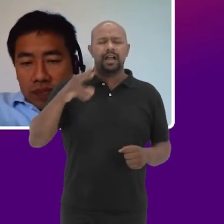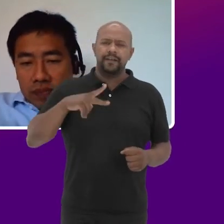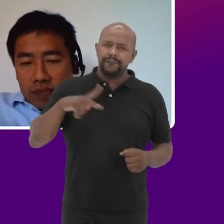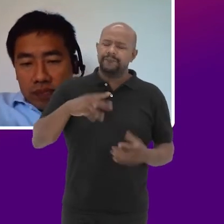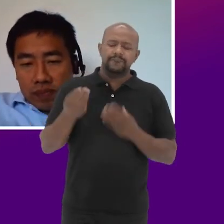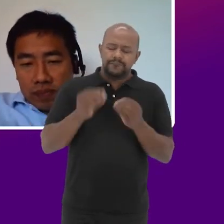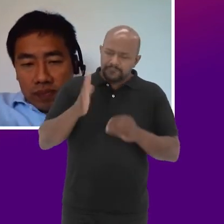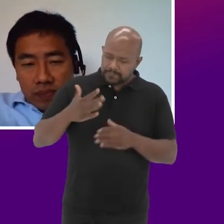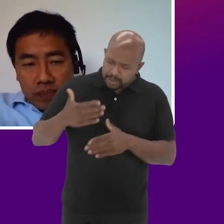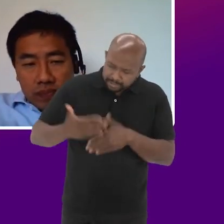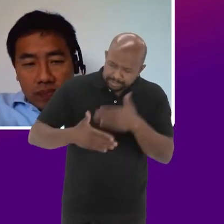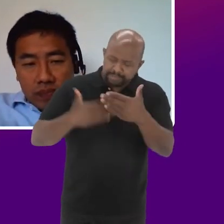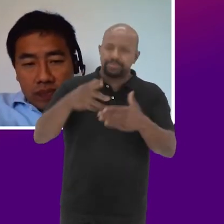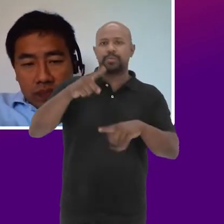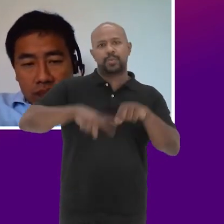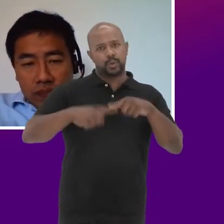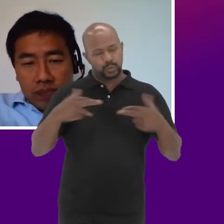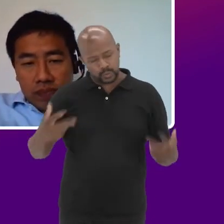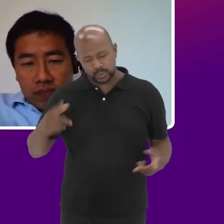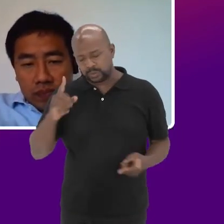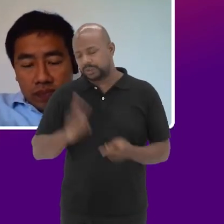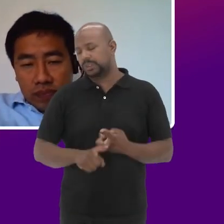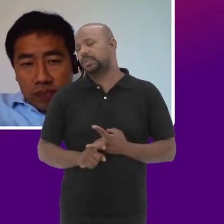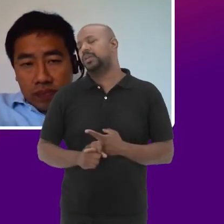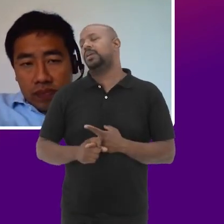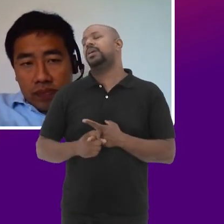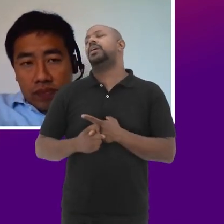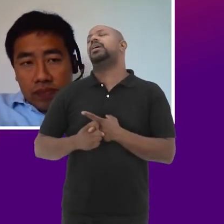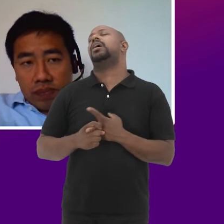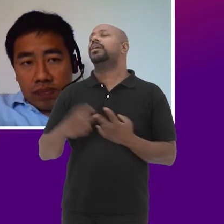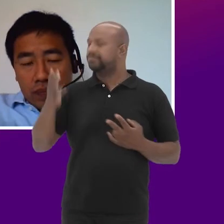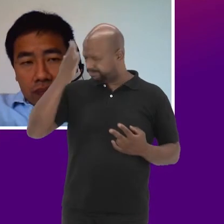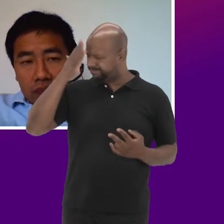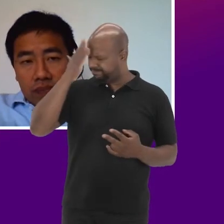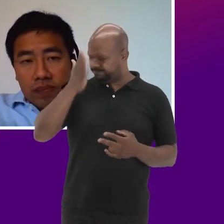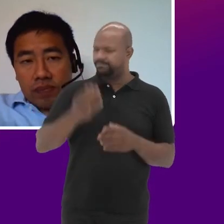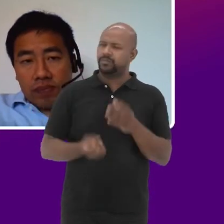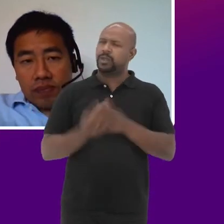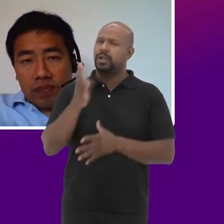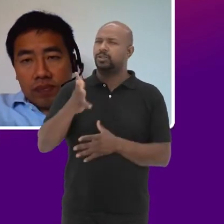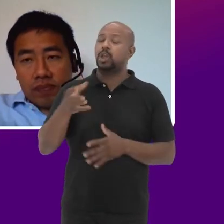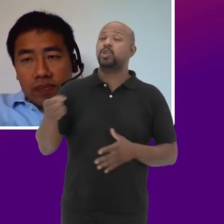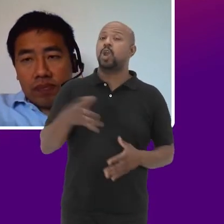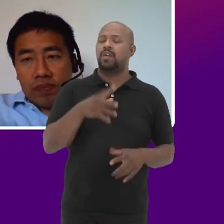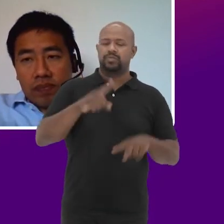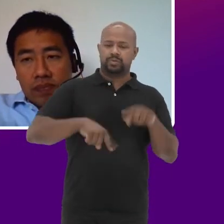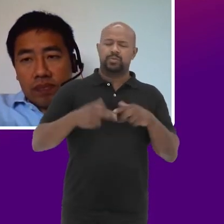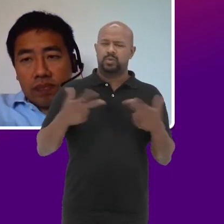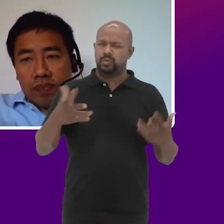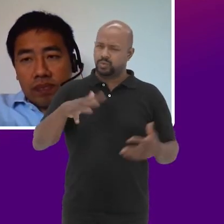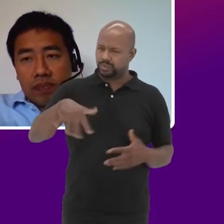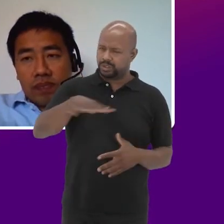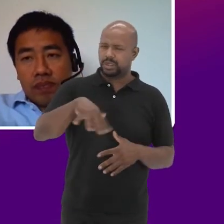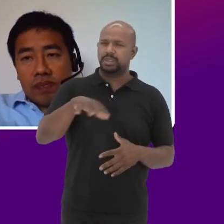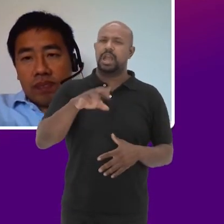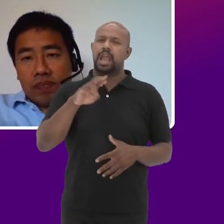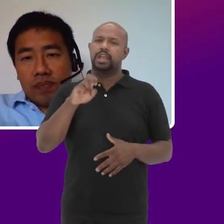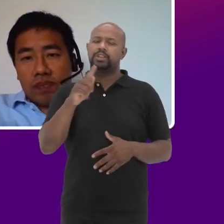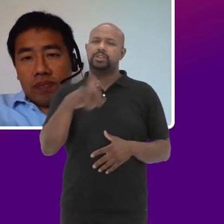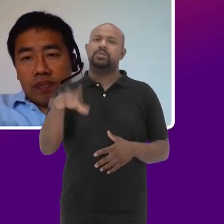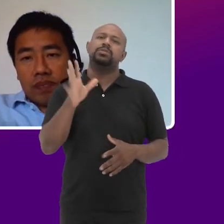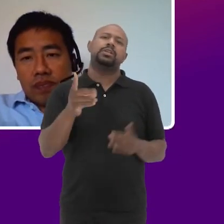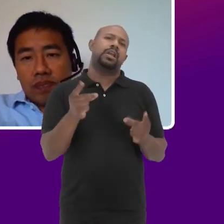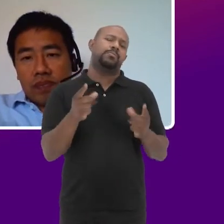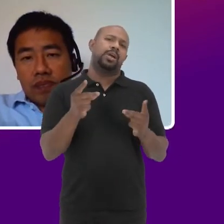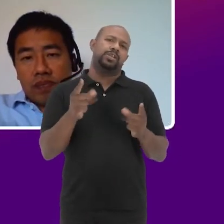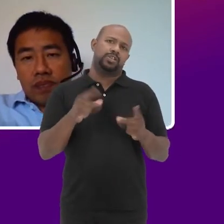já estão desenvolvendo produtos, nós sabemos que foram criados até já novos produtos nessas regiões onde vocês